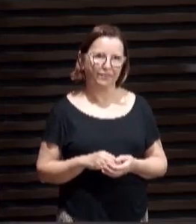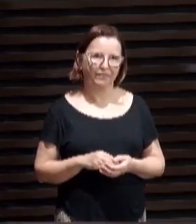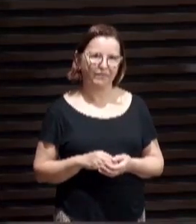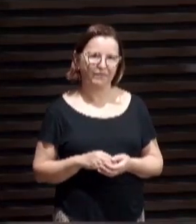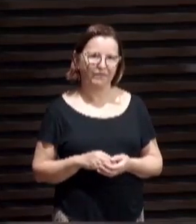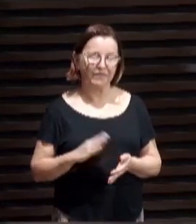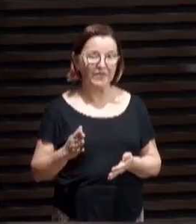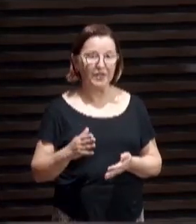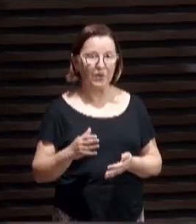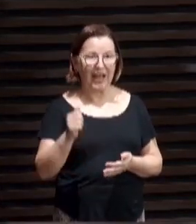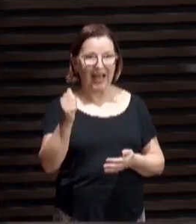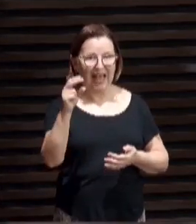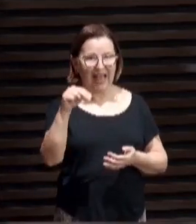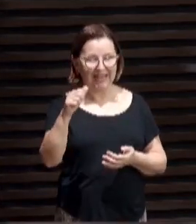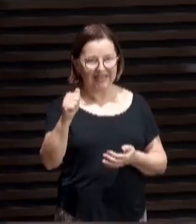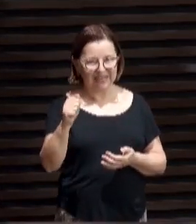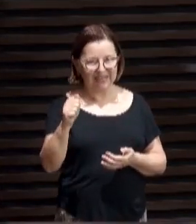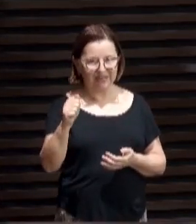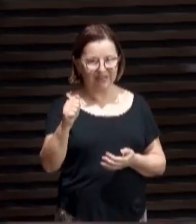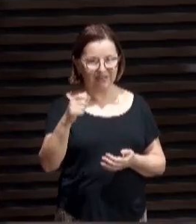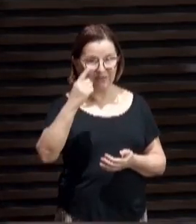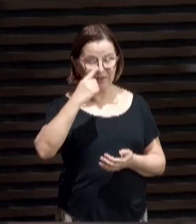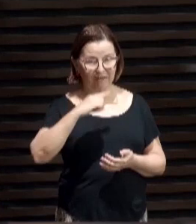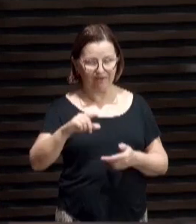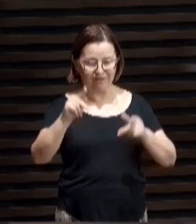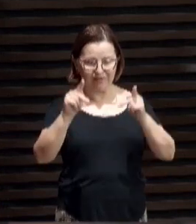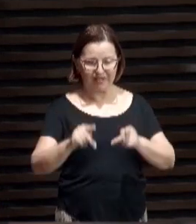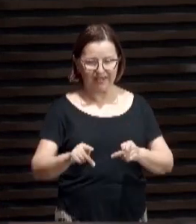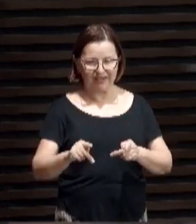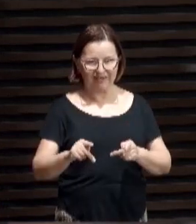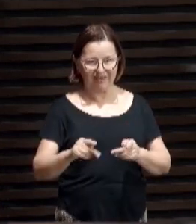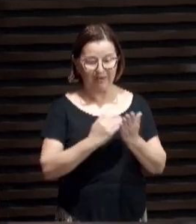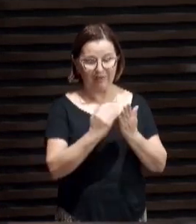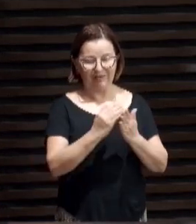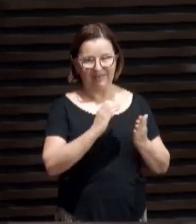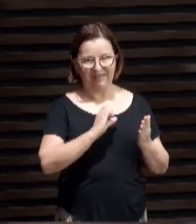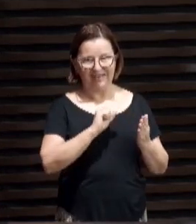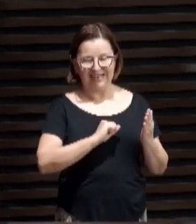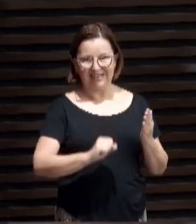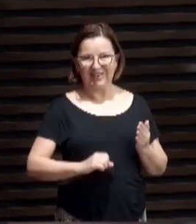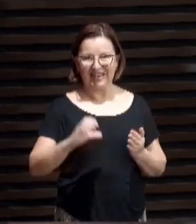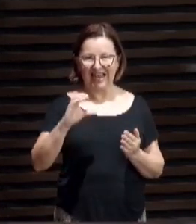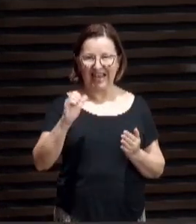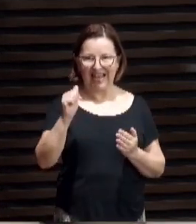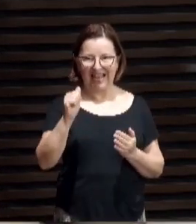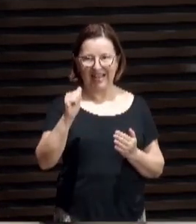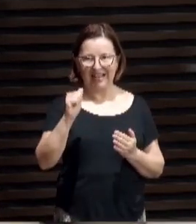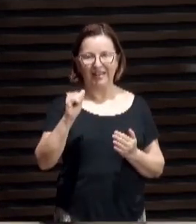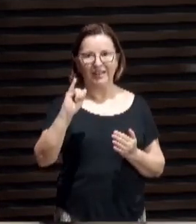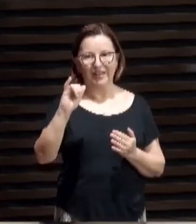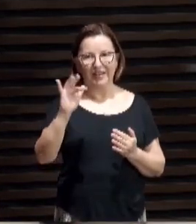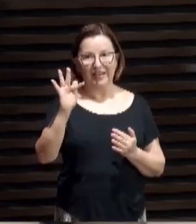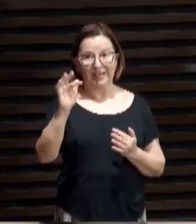Então Anás o enviou manietado à presença de Caifás, o sumo sacerdote. Então aqui a